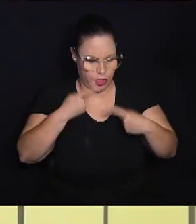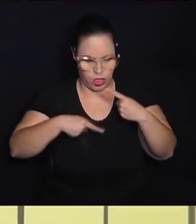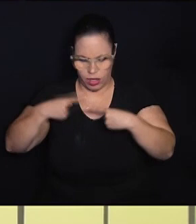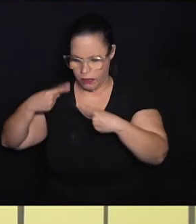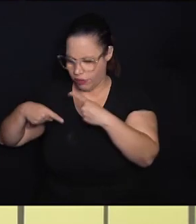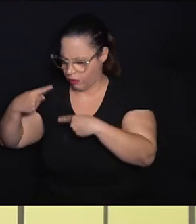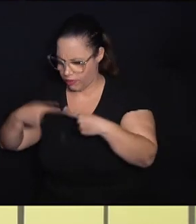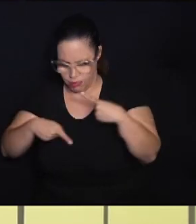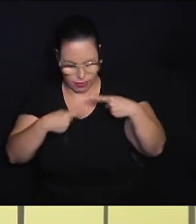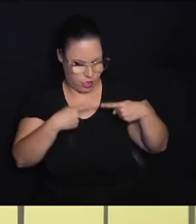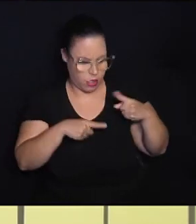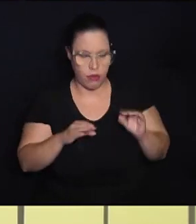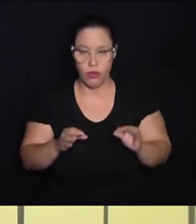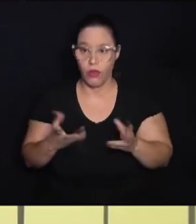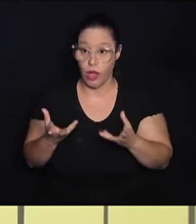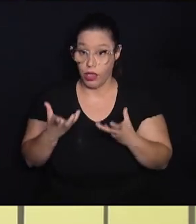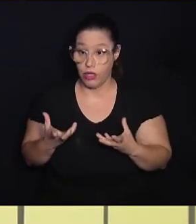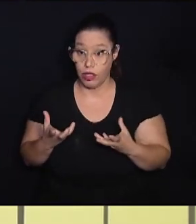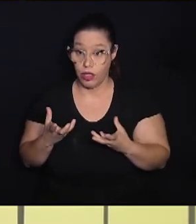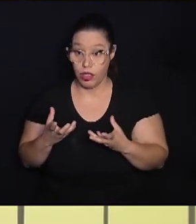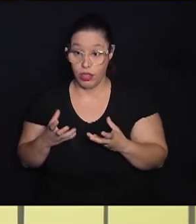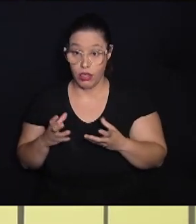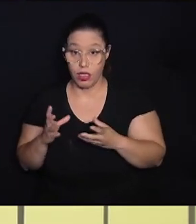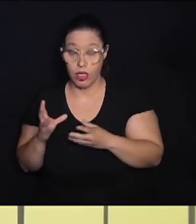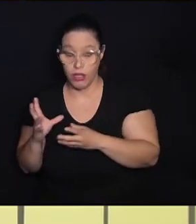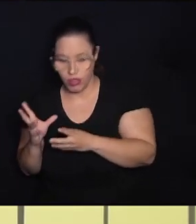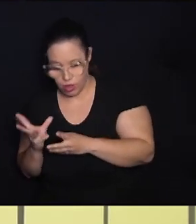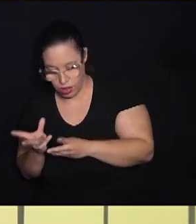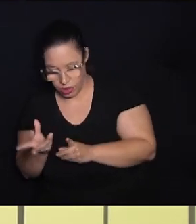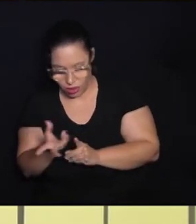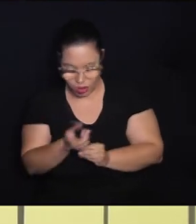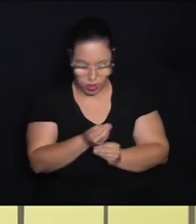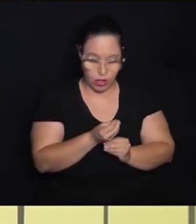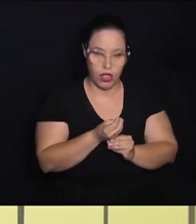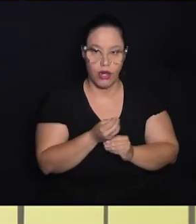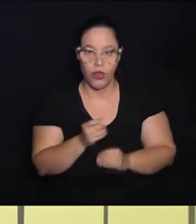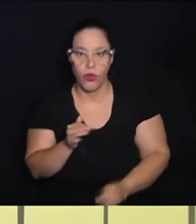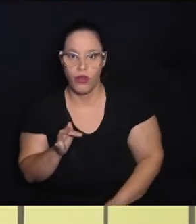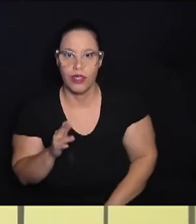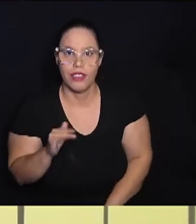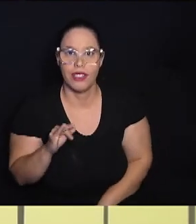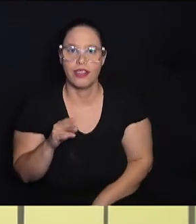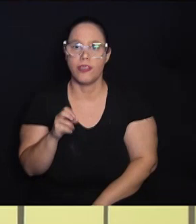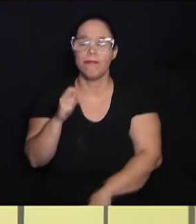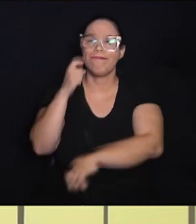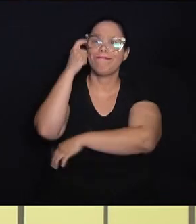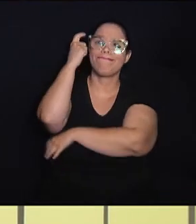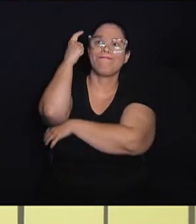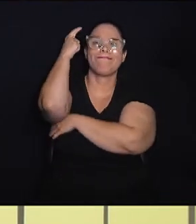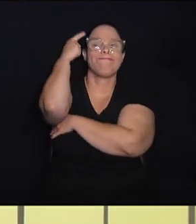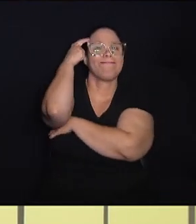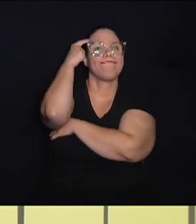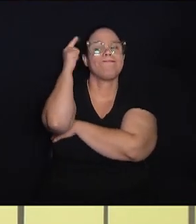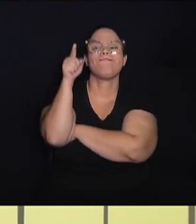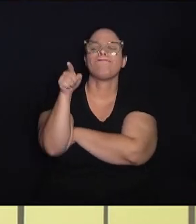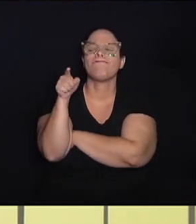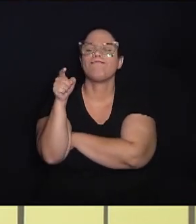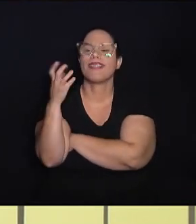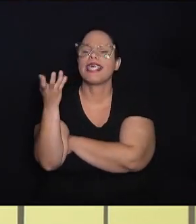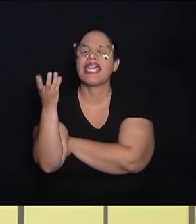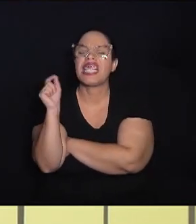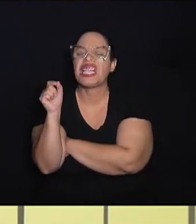então a gente quer disputa através dessa linguagem de fantasia que as pessoas falam Hum quem é esse cara aí desse tal de Marx vamos ver